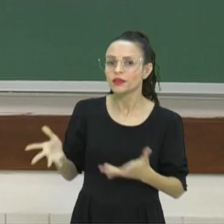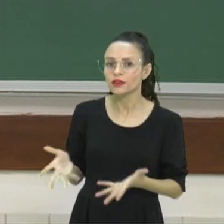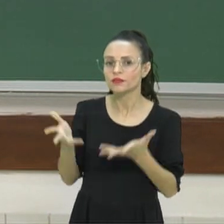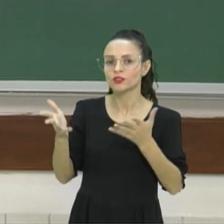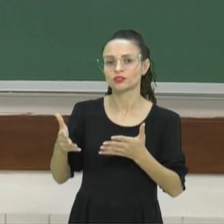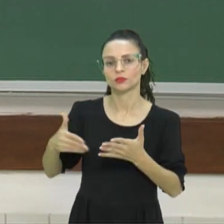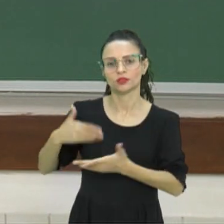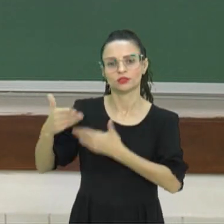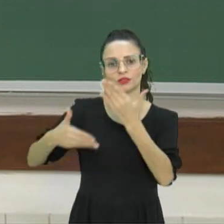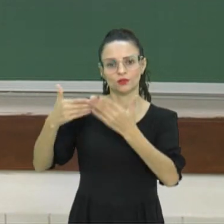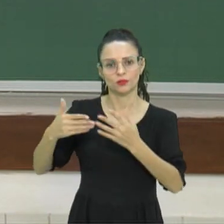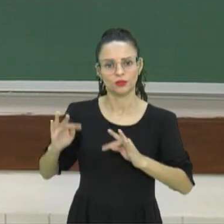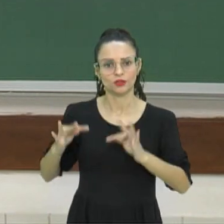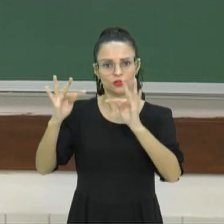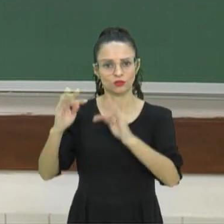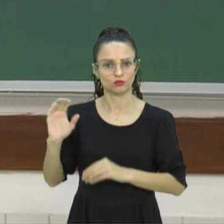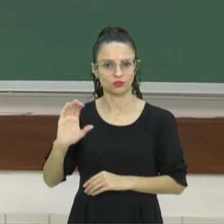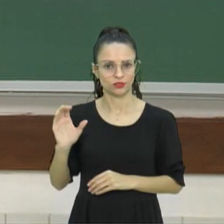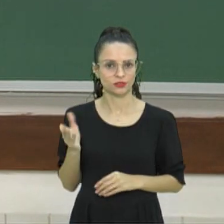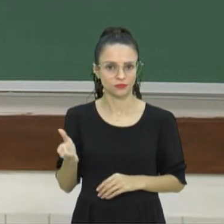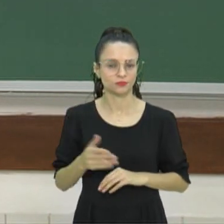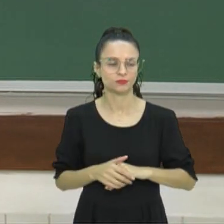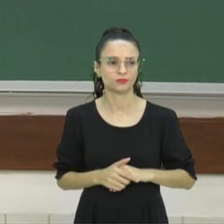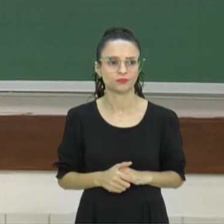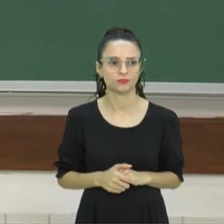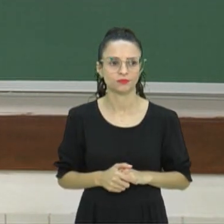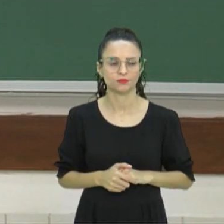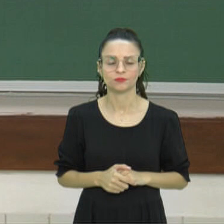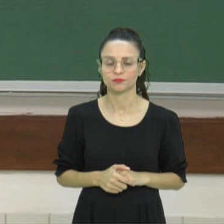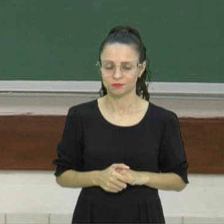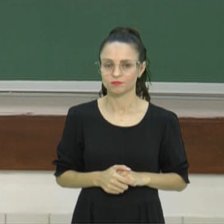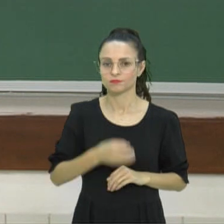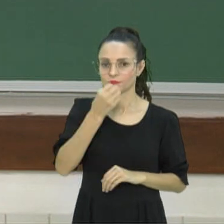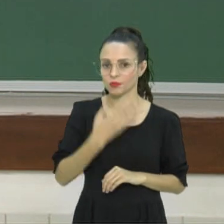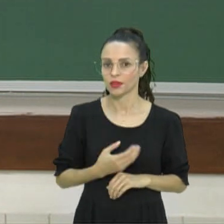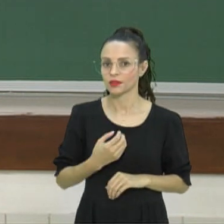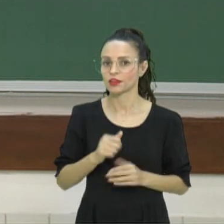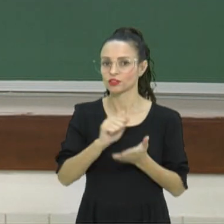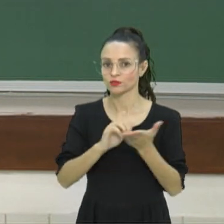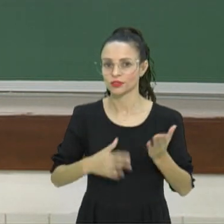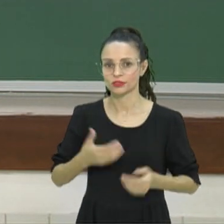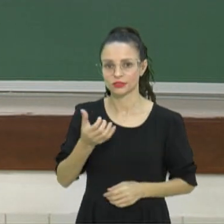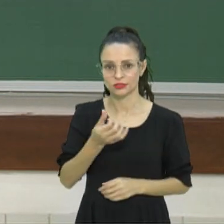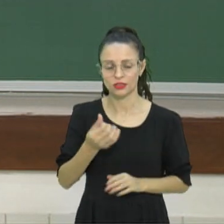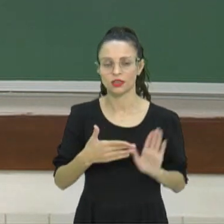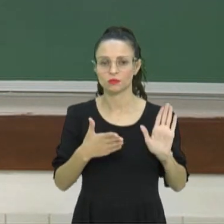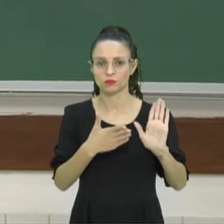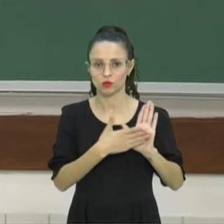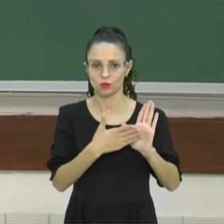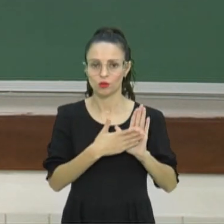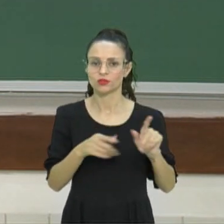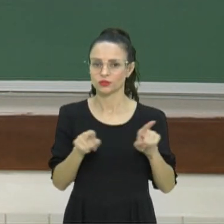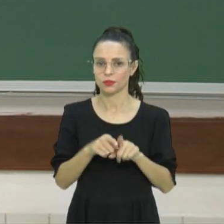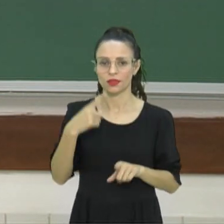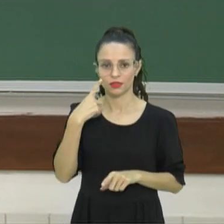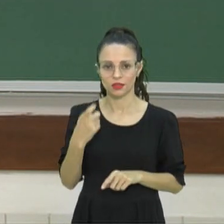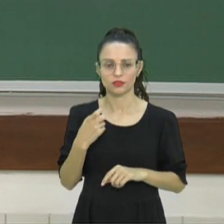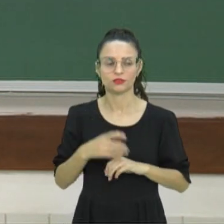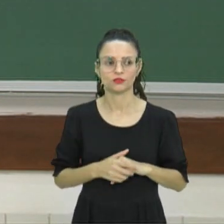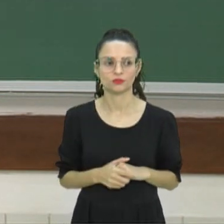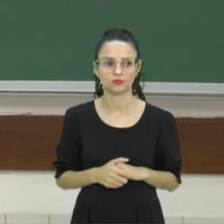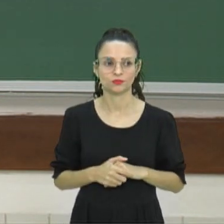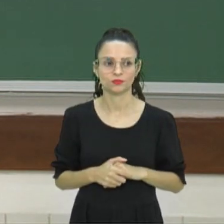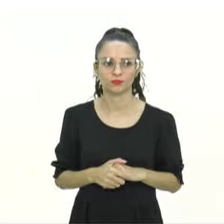no desenvolvimento da ciência. Muito bem, a questão número 6 traz uma proposta também bem interessante para a